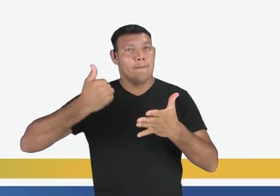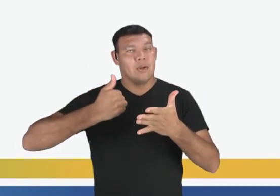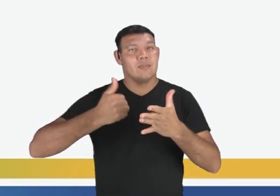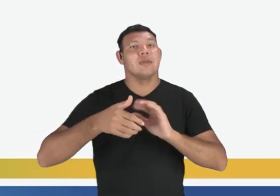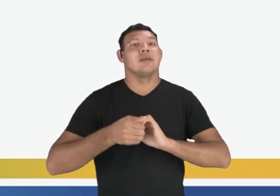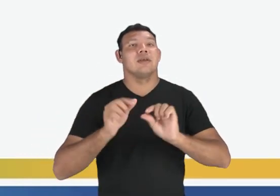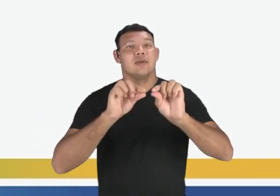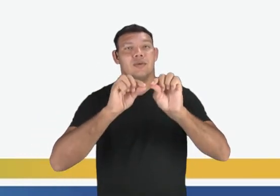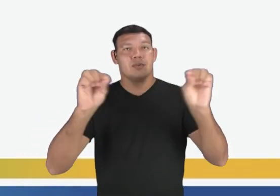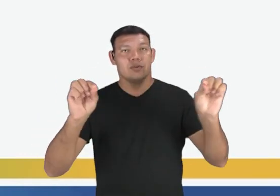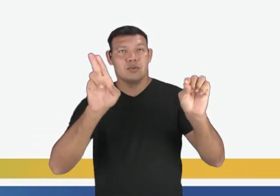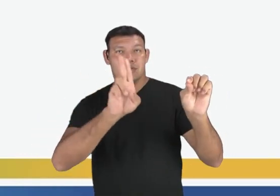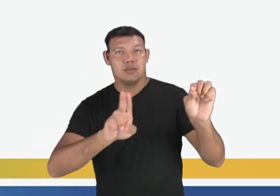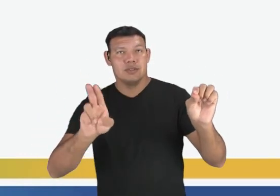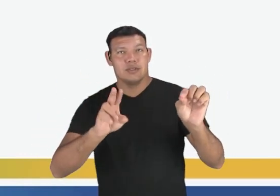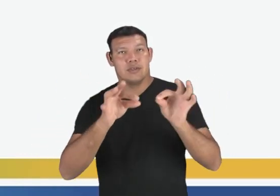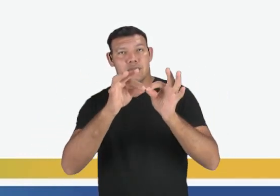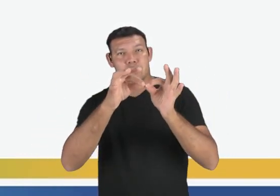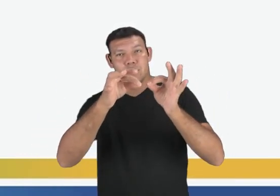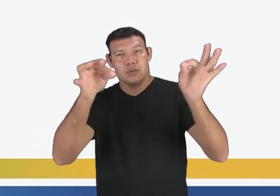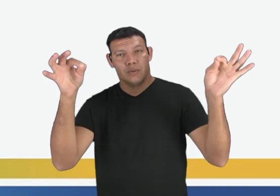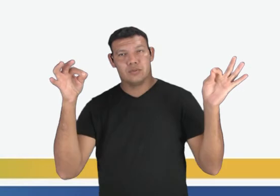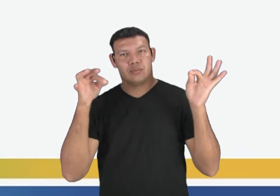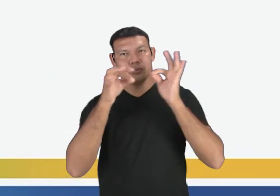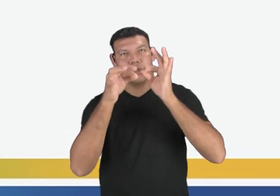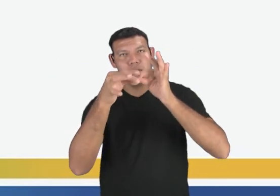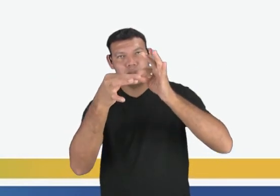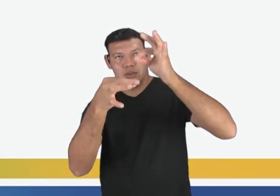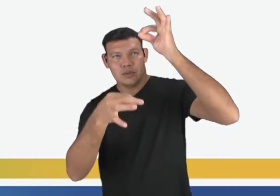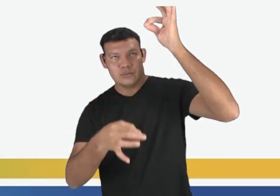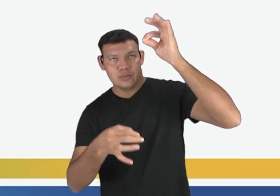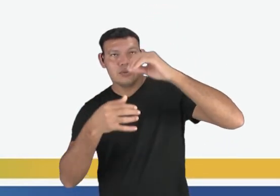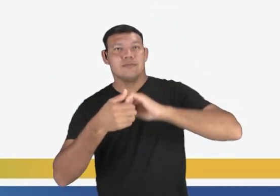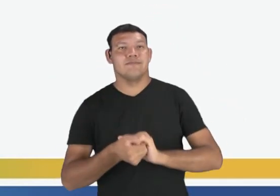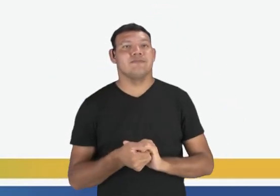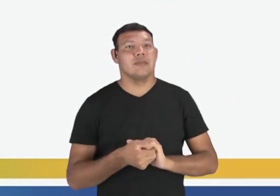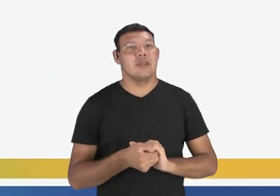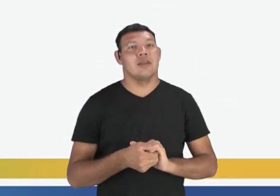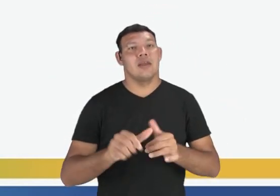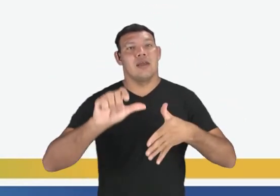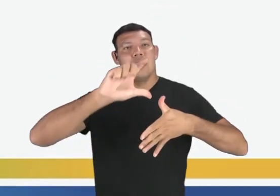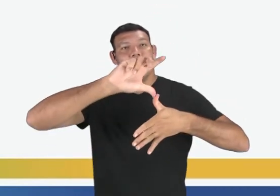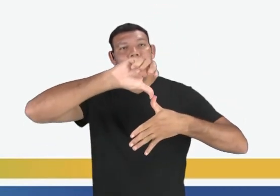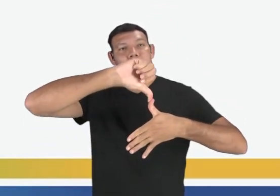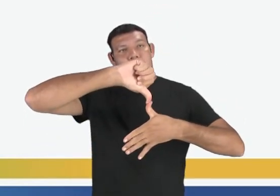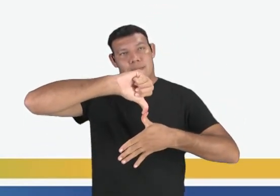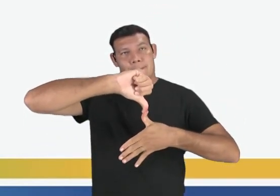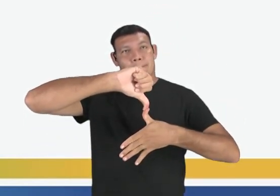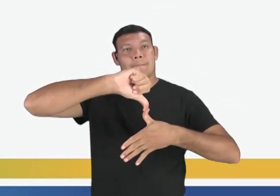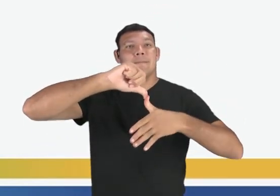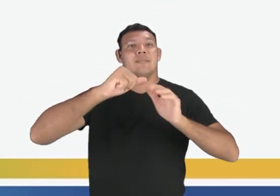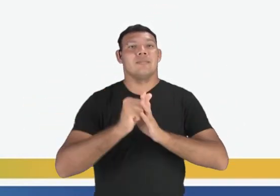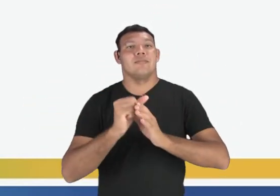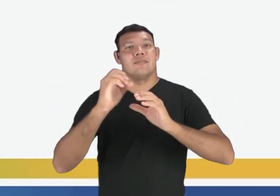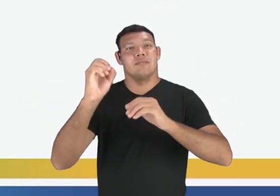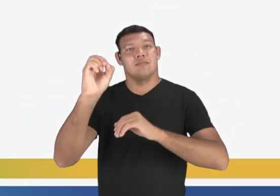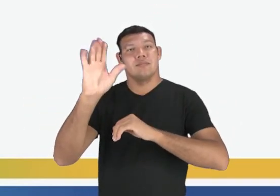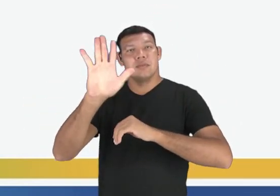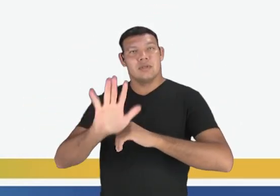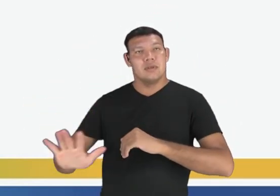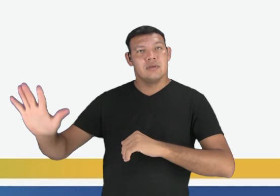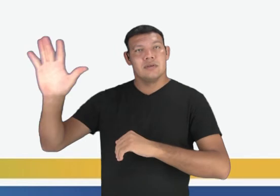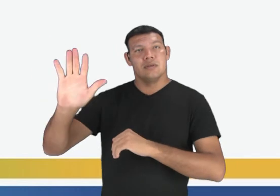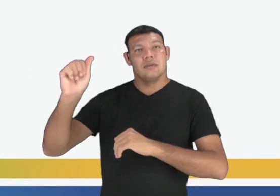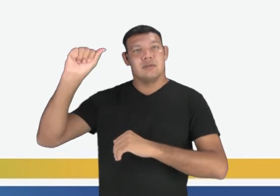latitudinais. América, Oceania, África e Antártica estavam longe de serem conhecidas e por isso ainda não eram representadas. Qual era o